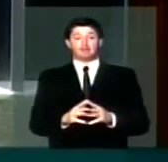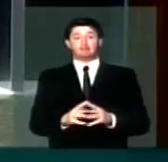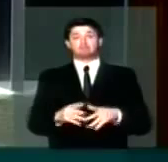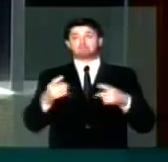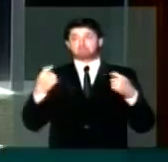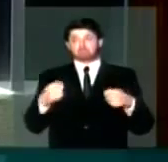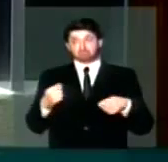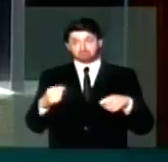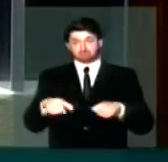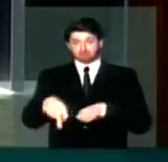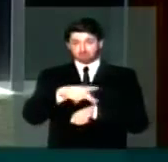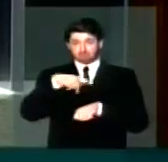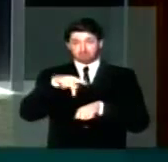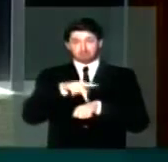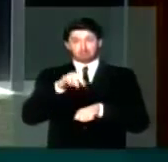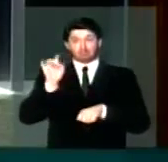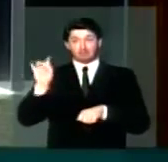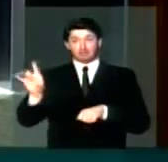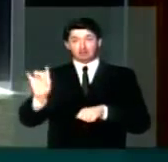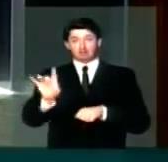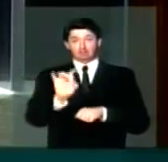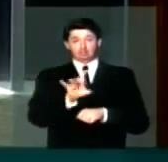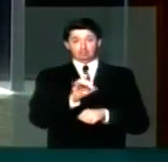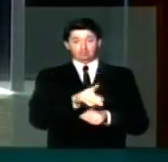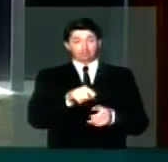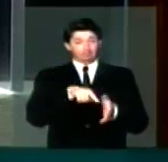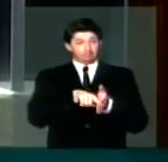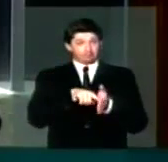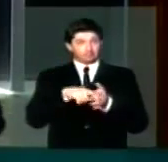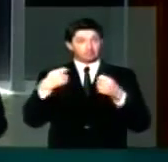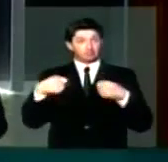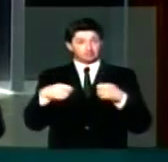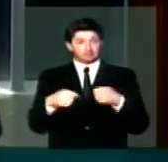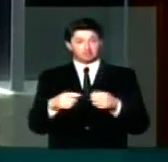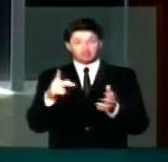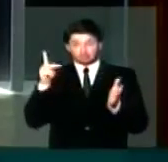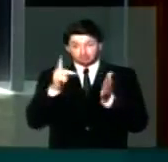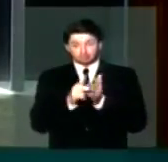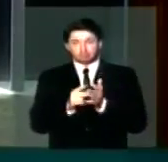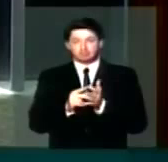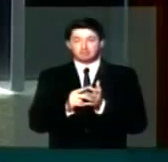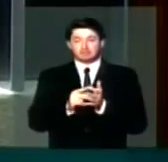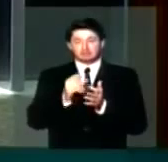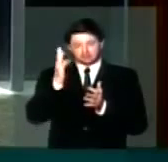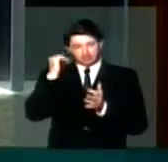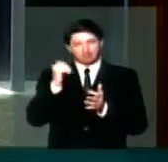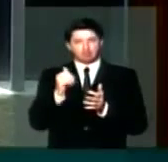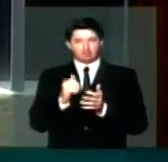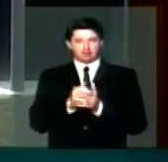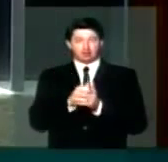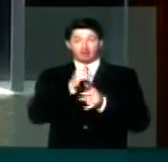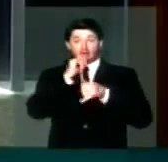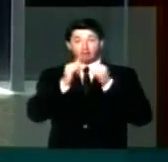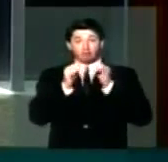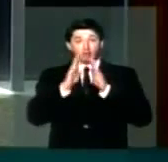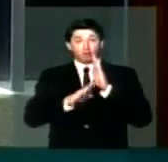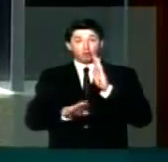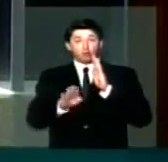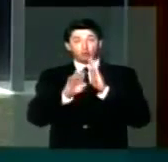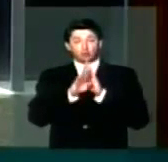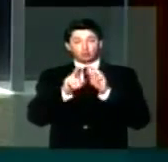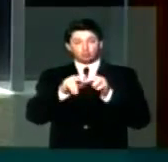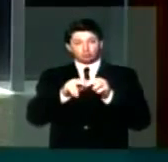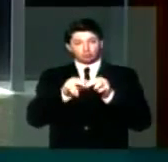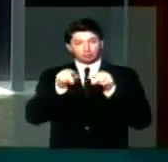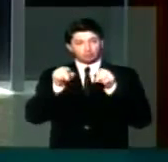preciso que cada país faça uma investigação para que, de fato, nós possamos saber as informações